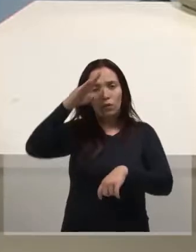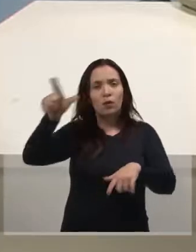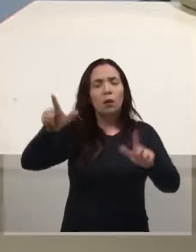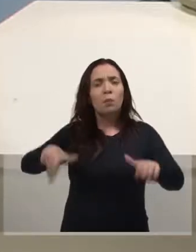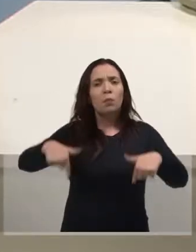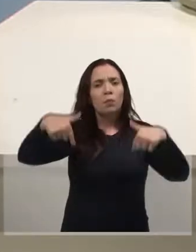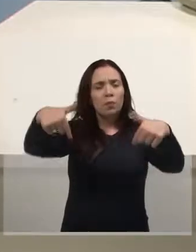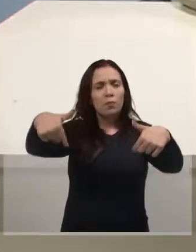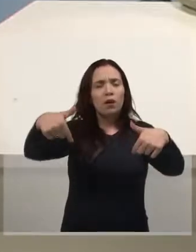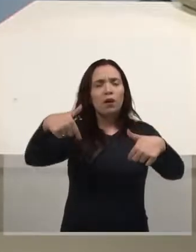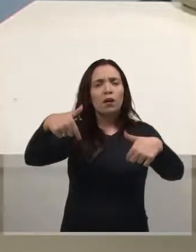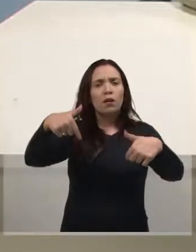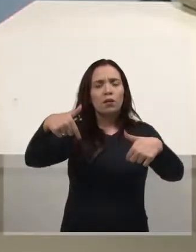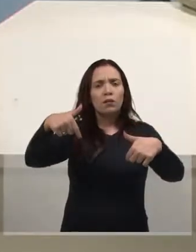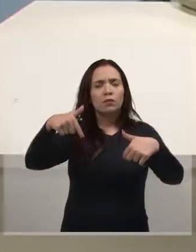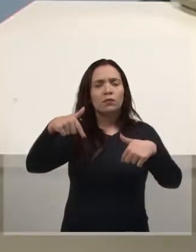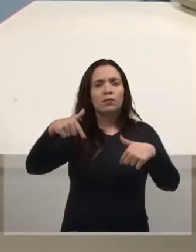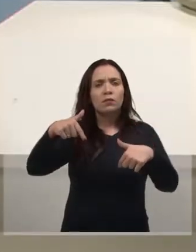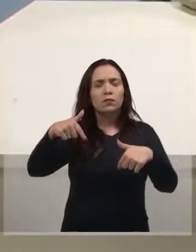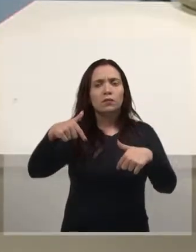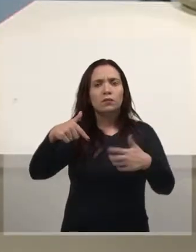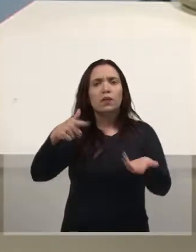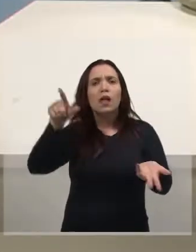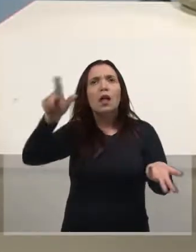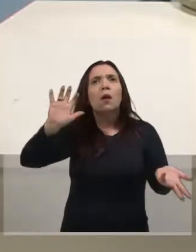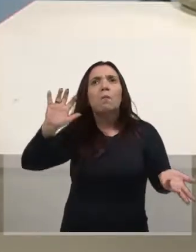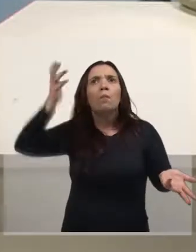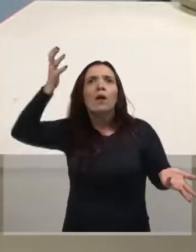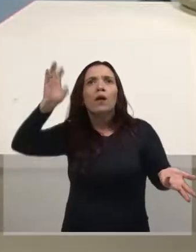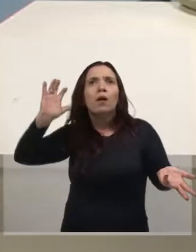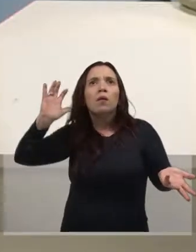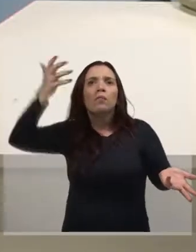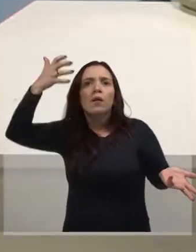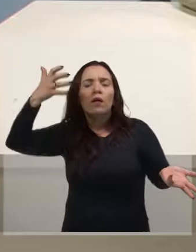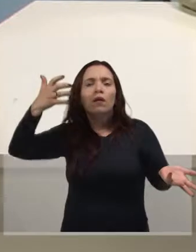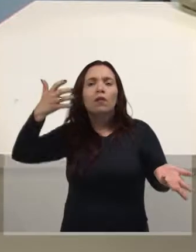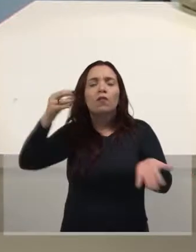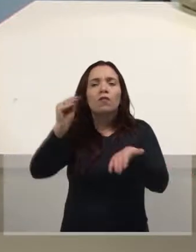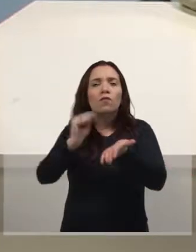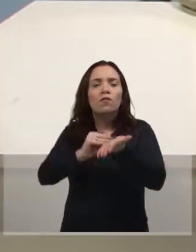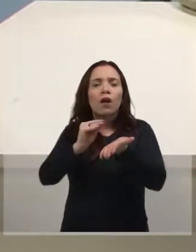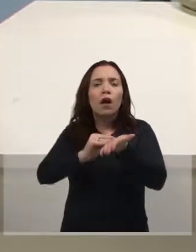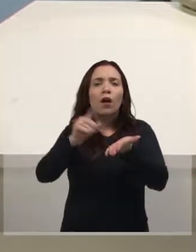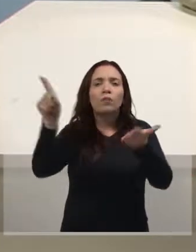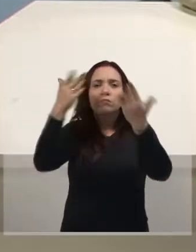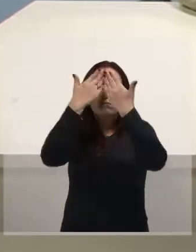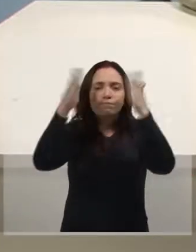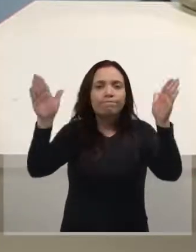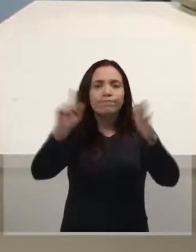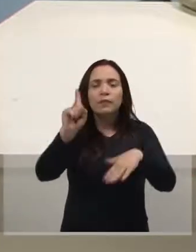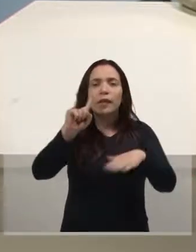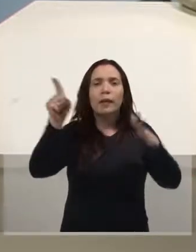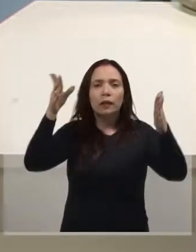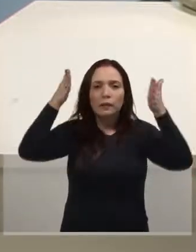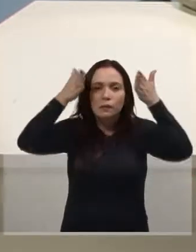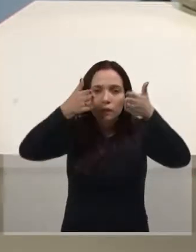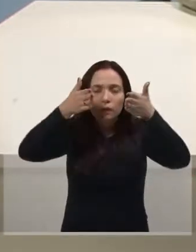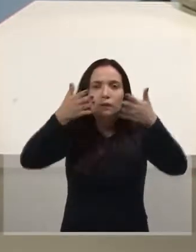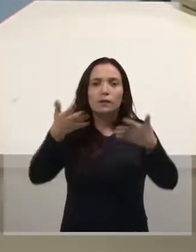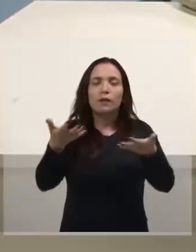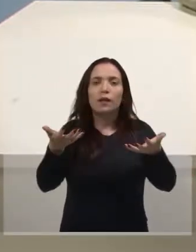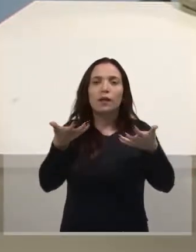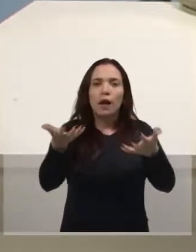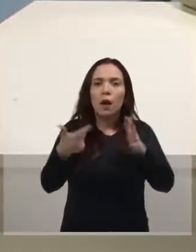muito pessoais, né? Tomando decisões, pautando ele próprio, tentando pautar a mídia, pautar o